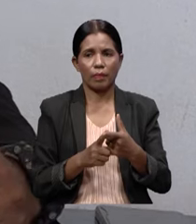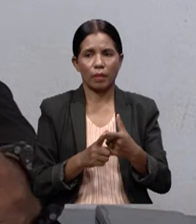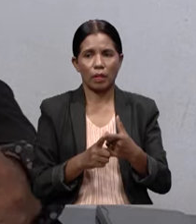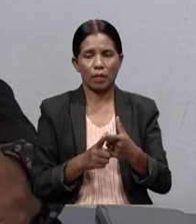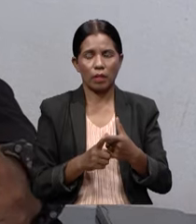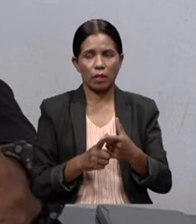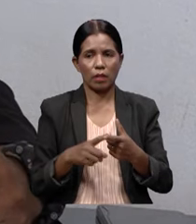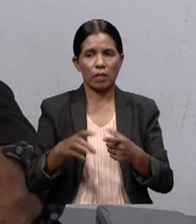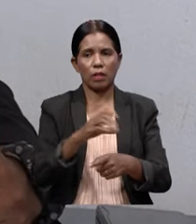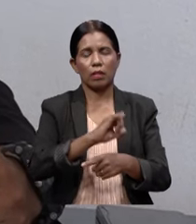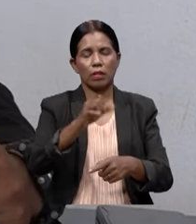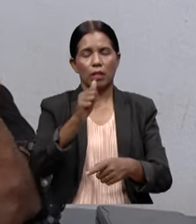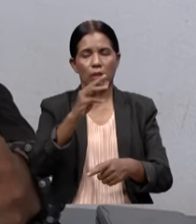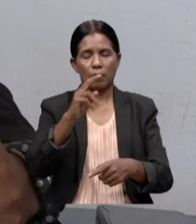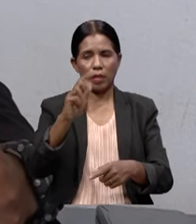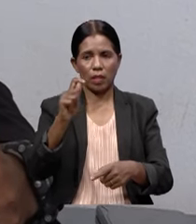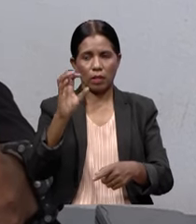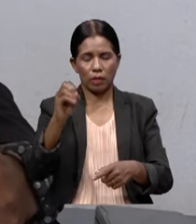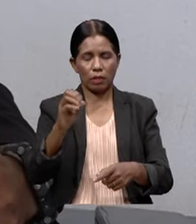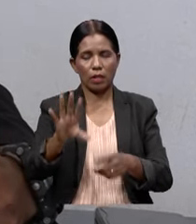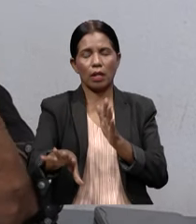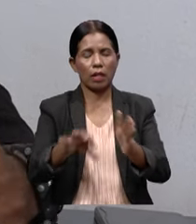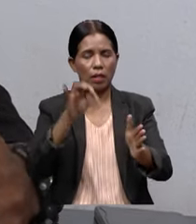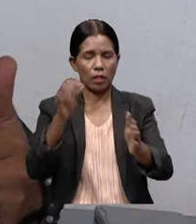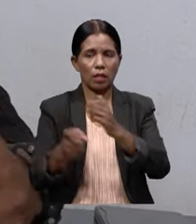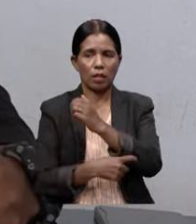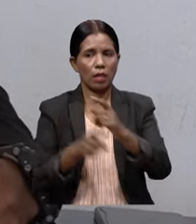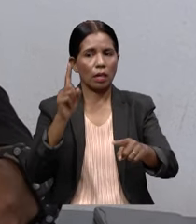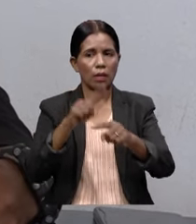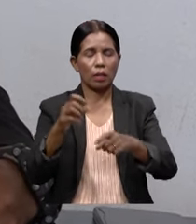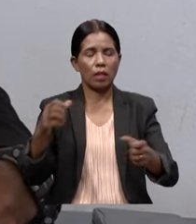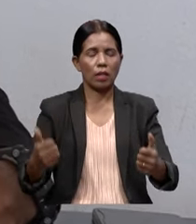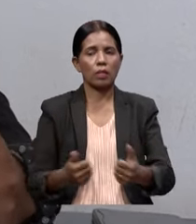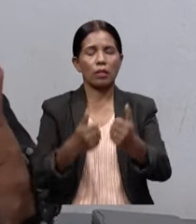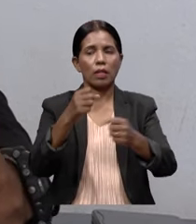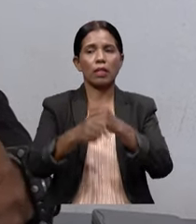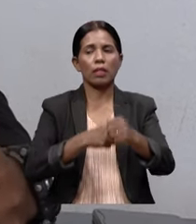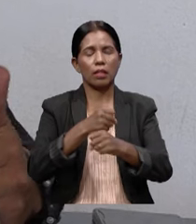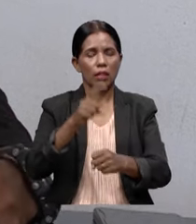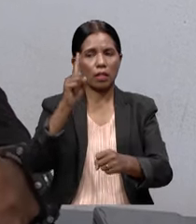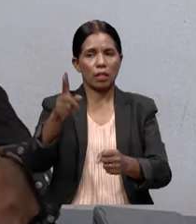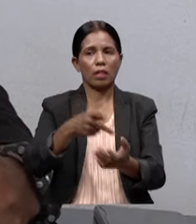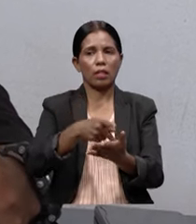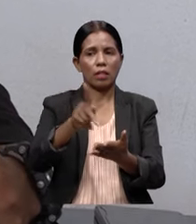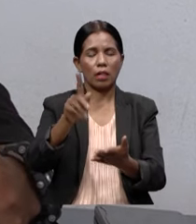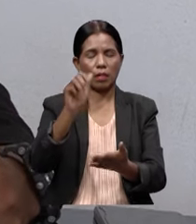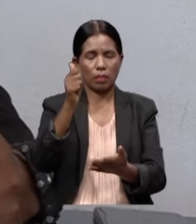jogador refere Jaimito nehetan sansang labele joga tinang ida ne sei multa ia